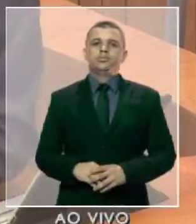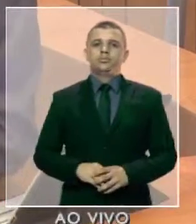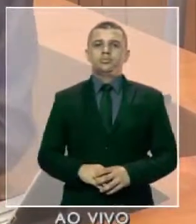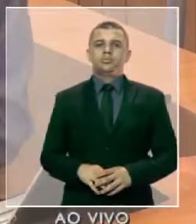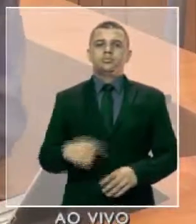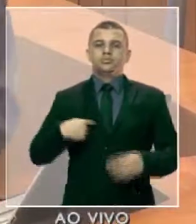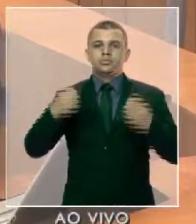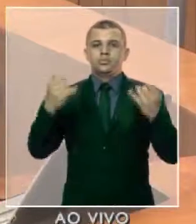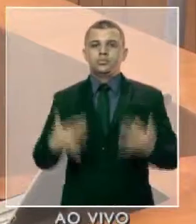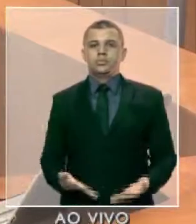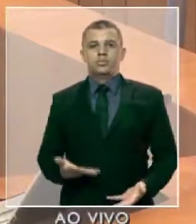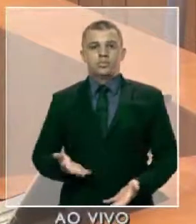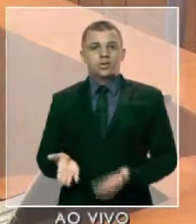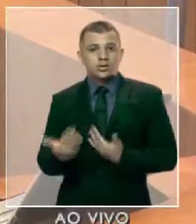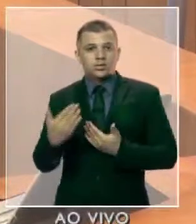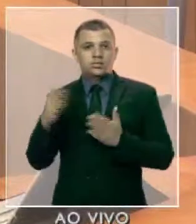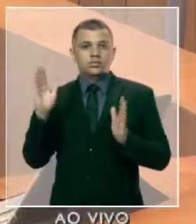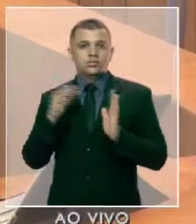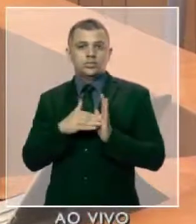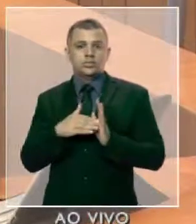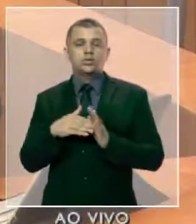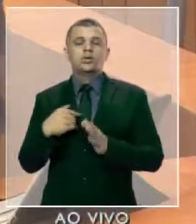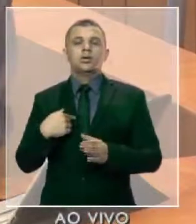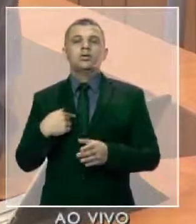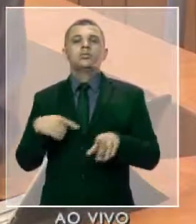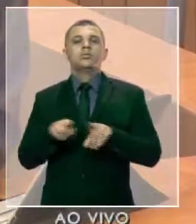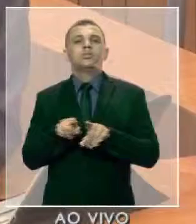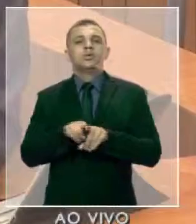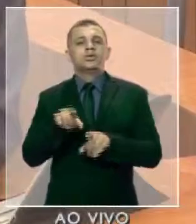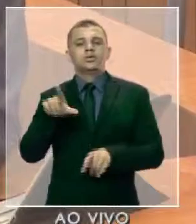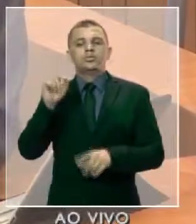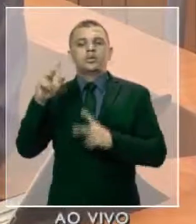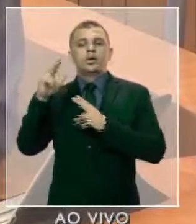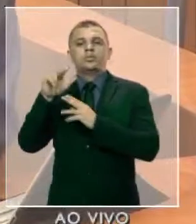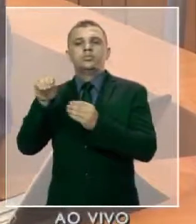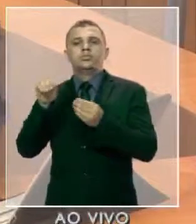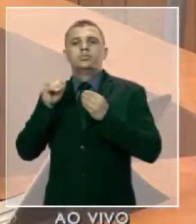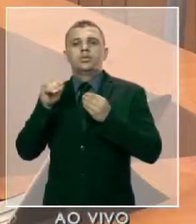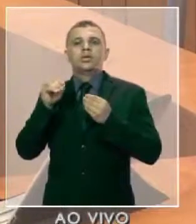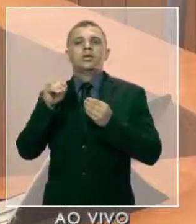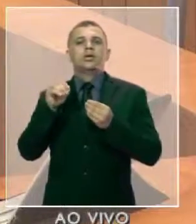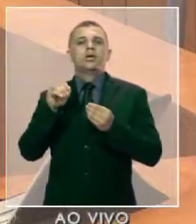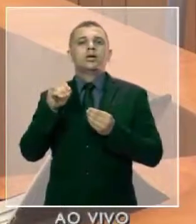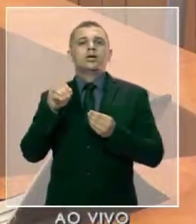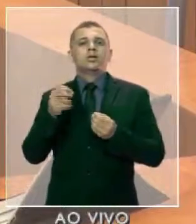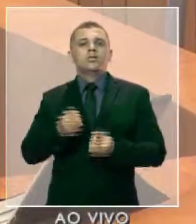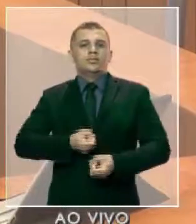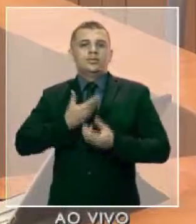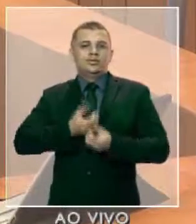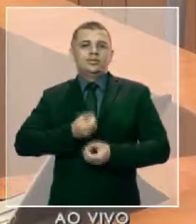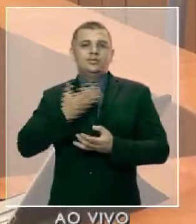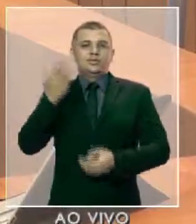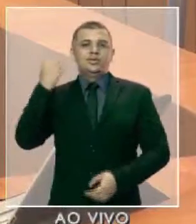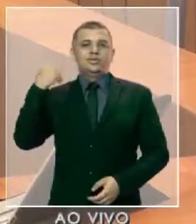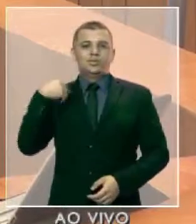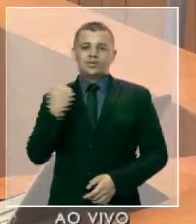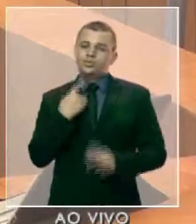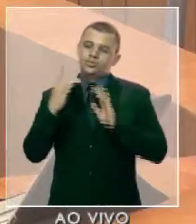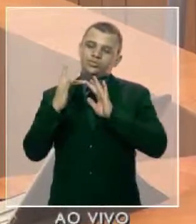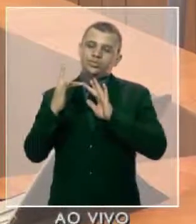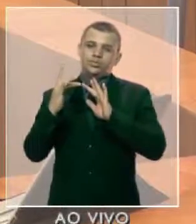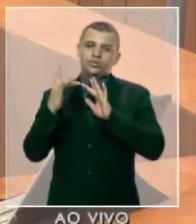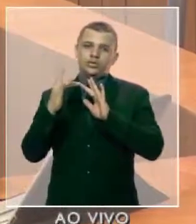nossa homenagem, eu separei uma das poesias desta época, que nós tínhamos a oportunidade de convivência